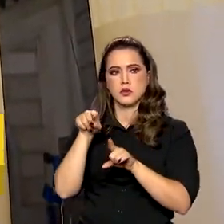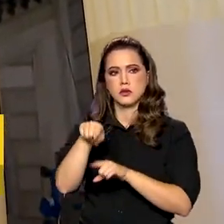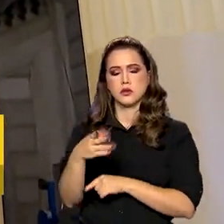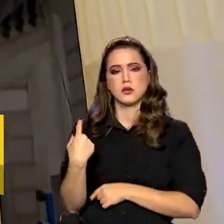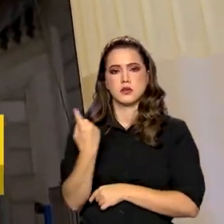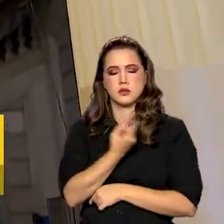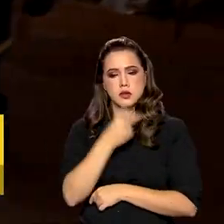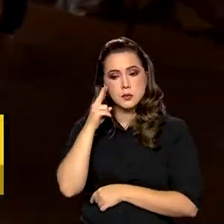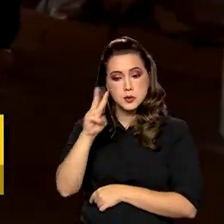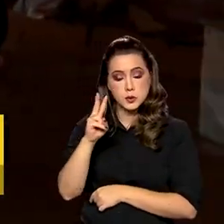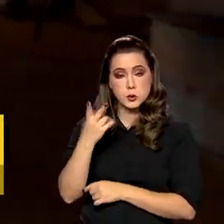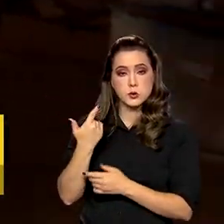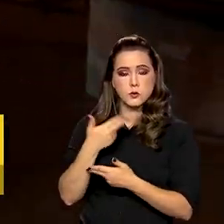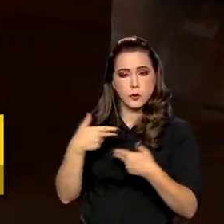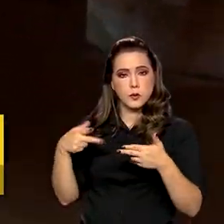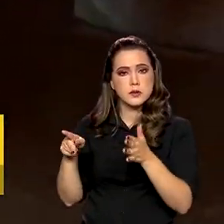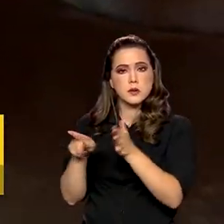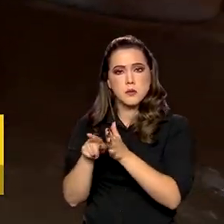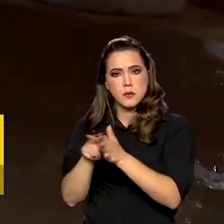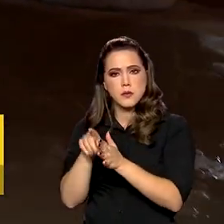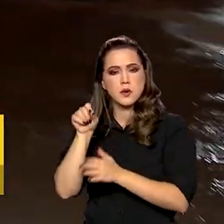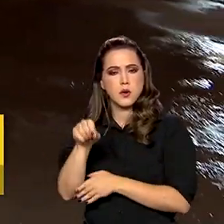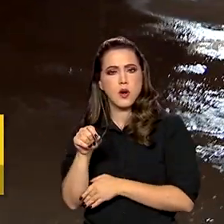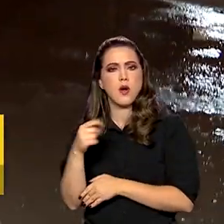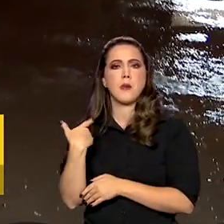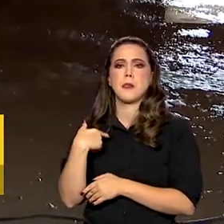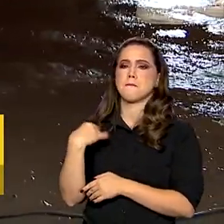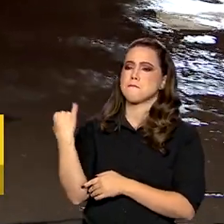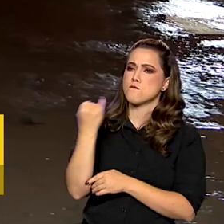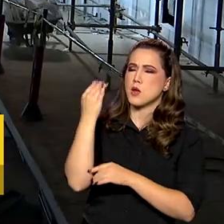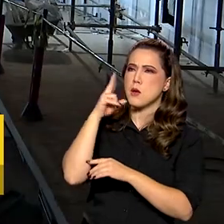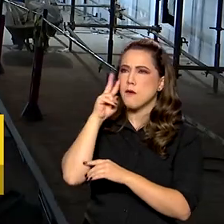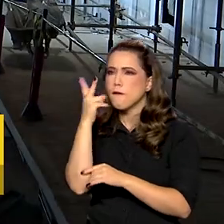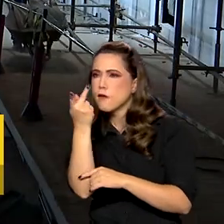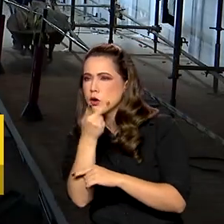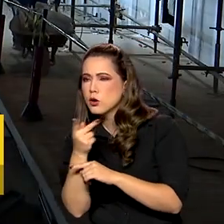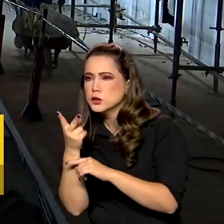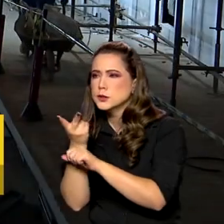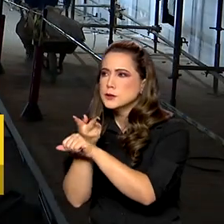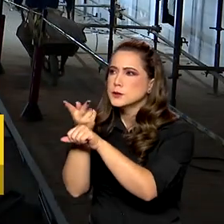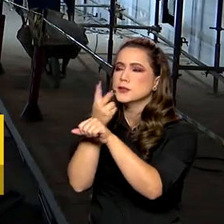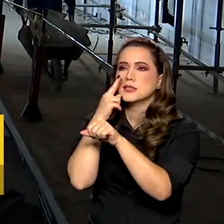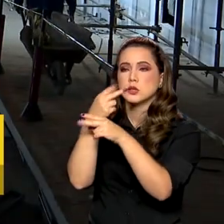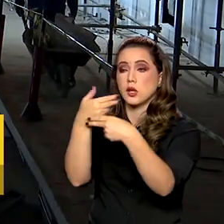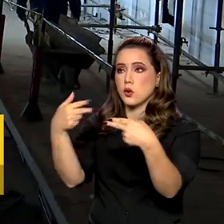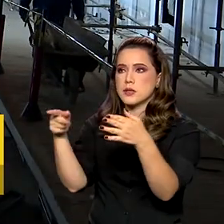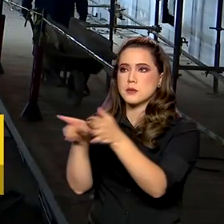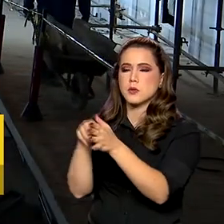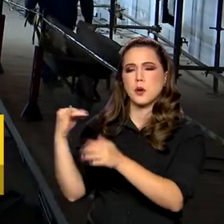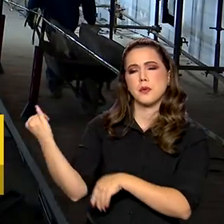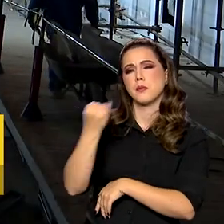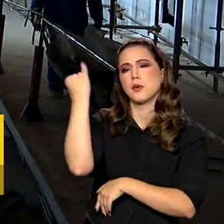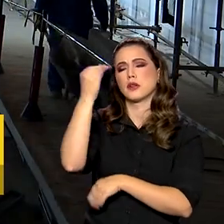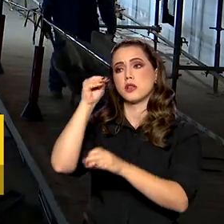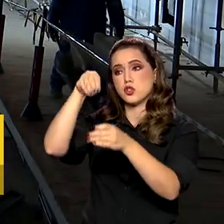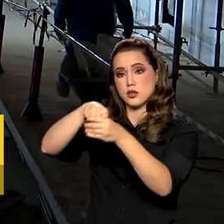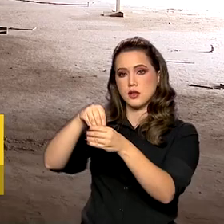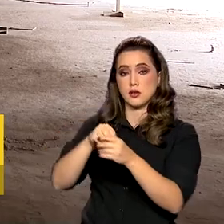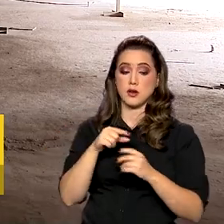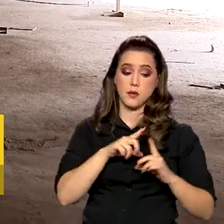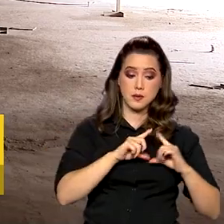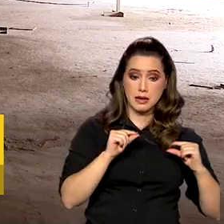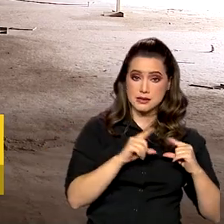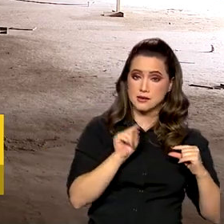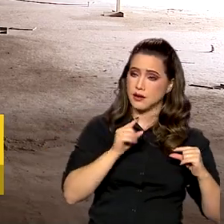itens, ele encanta não só pela arquitetura, mas por estátuas internas e deve ter várias novidades. Eu estava em Brasília, não pude visitar, mas